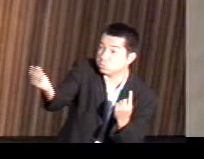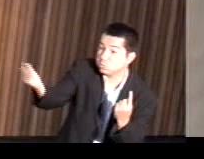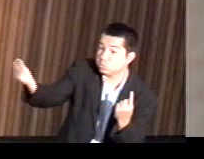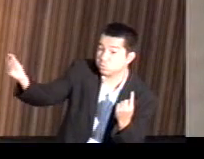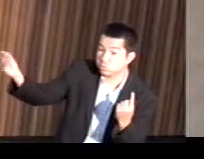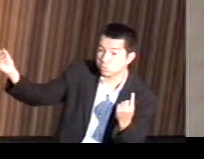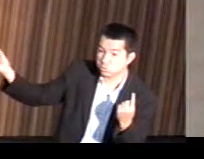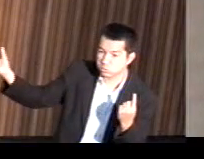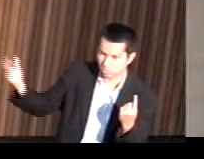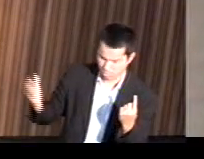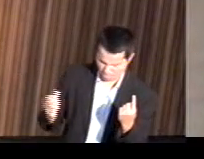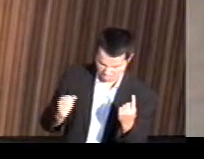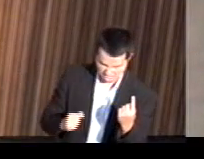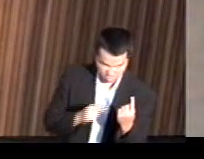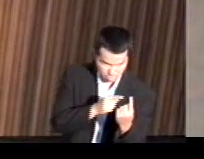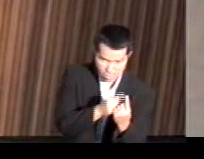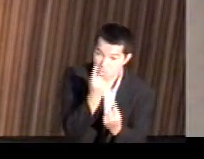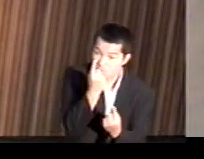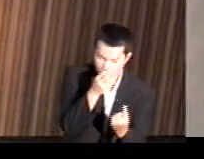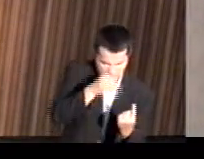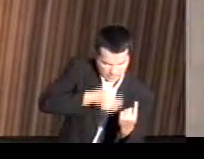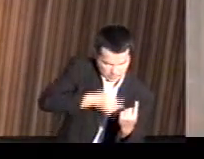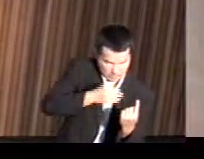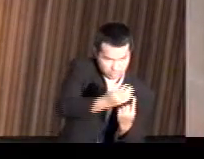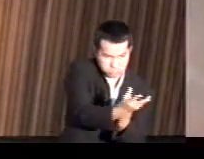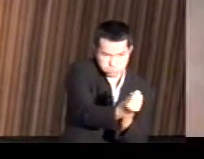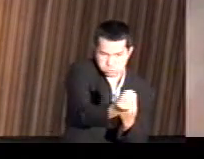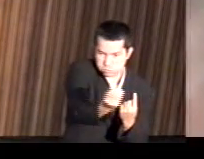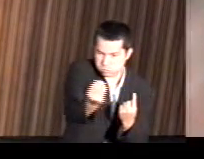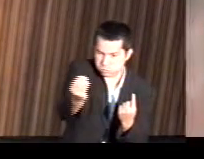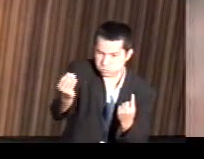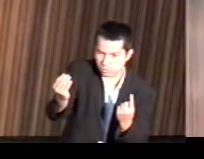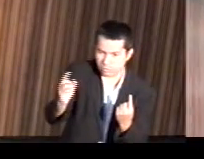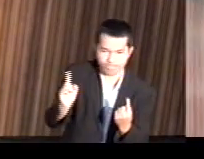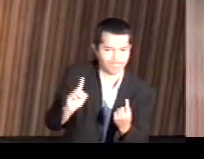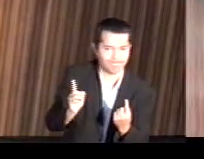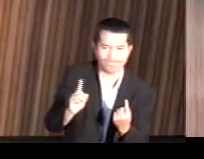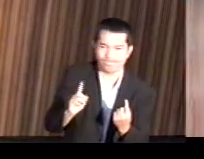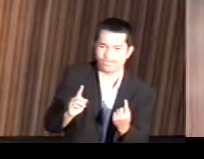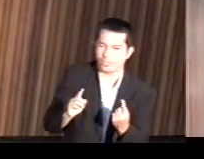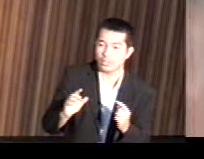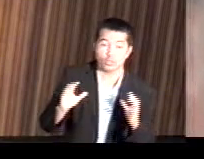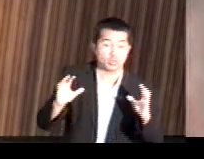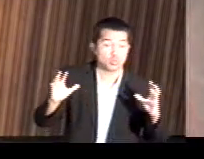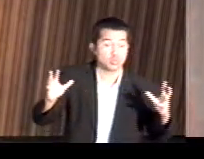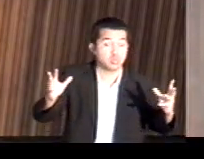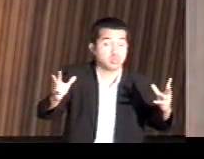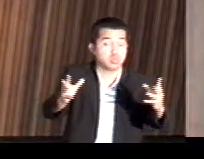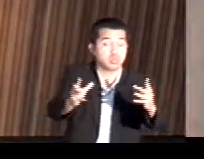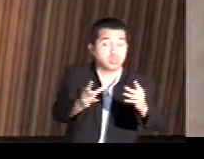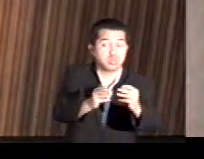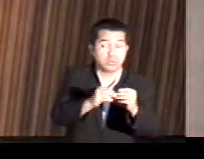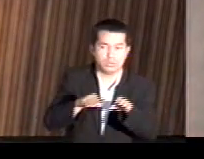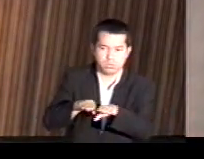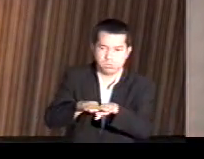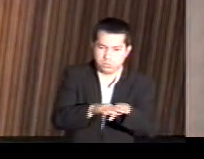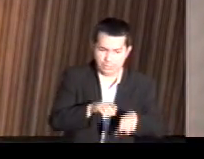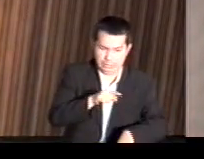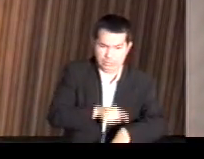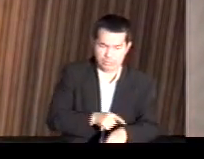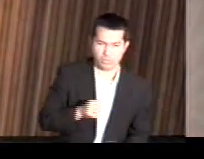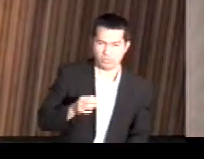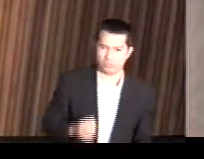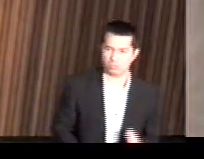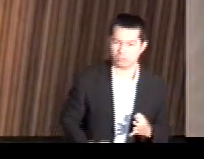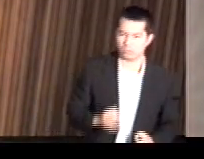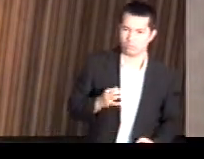eu tenho que julgar todos os homens. E acabou a oportunidade de salvação. E aí eu vi quanto Deus me ama,